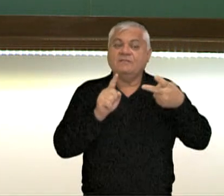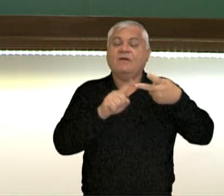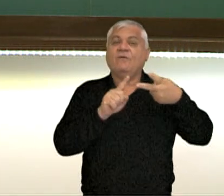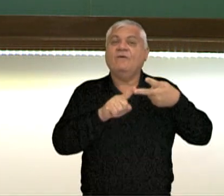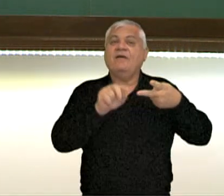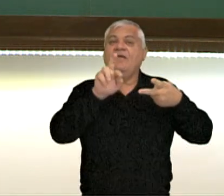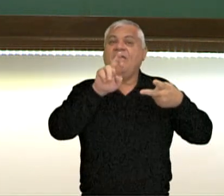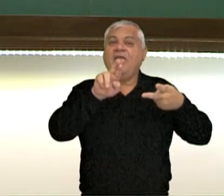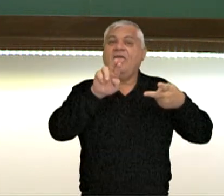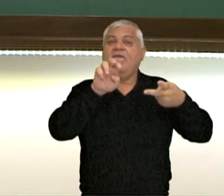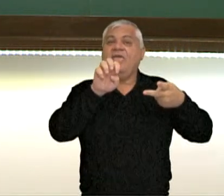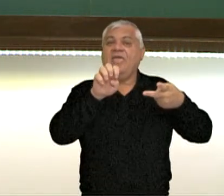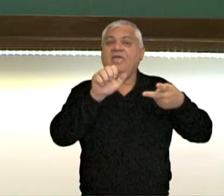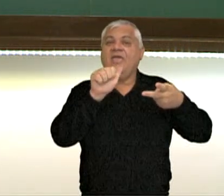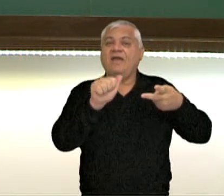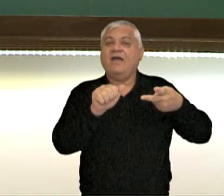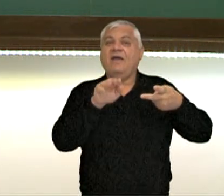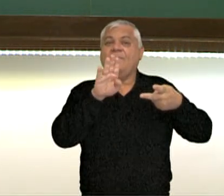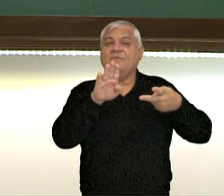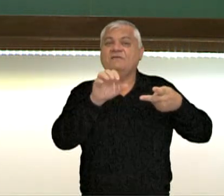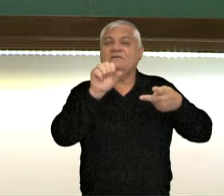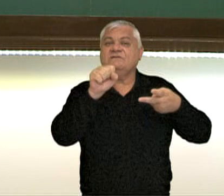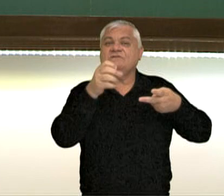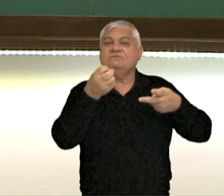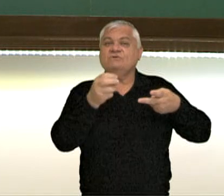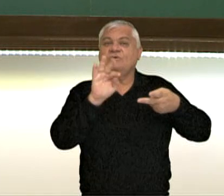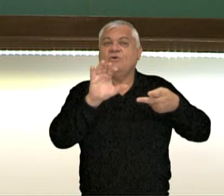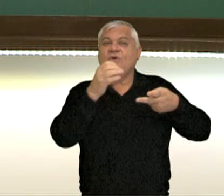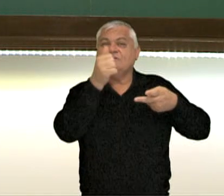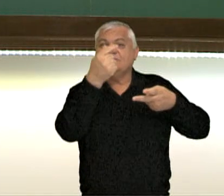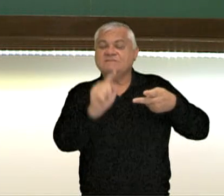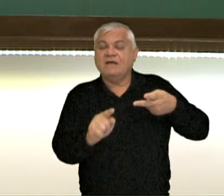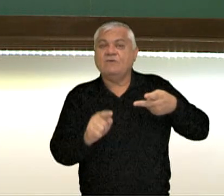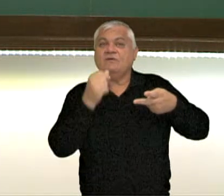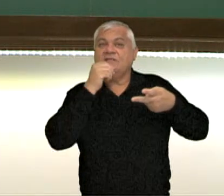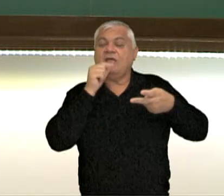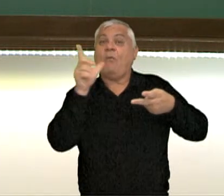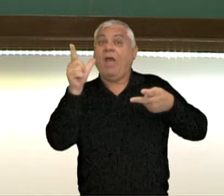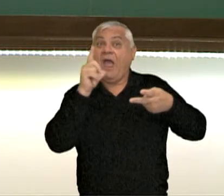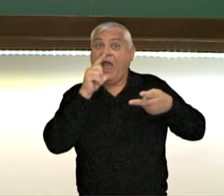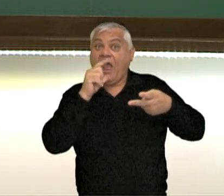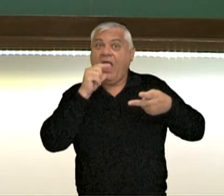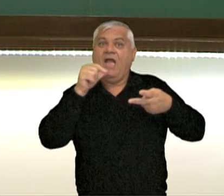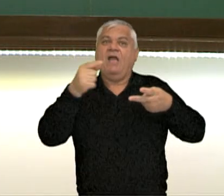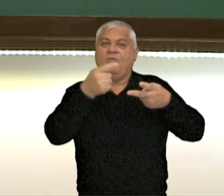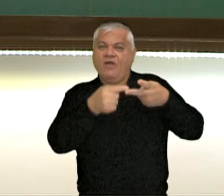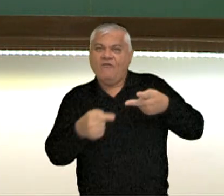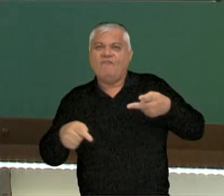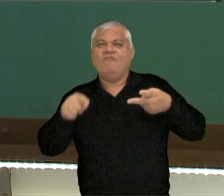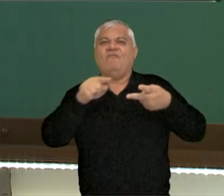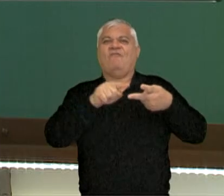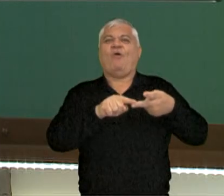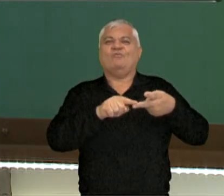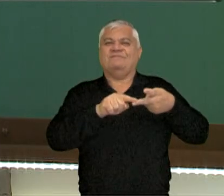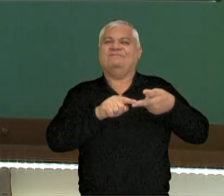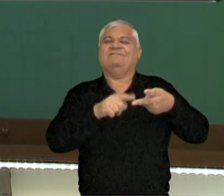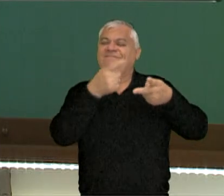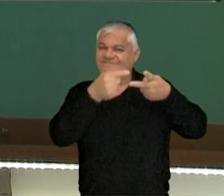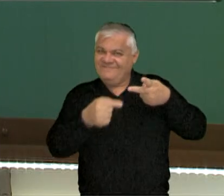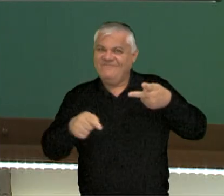nessa etapa? Olha que legal. Nessa etapa, boa parte da água e dos nutrientes que estavam